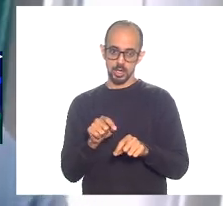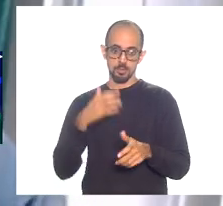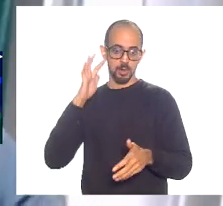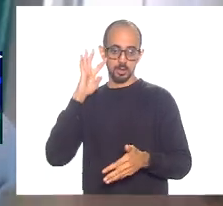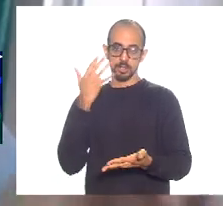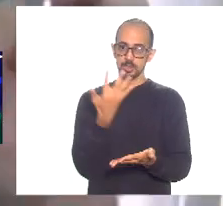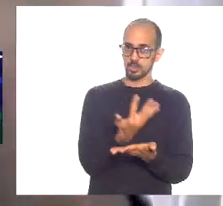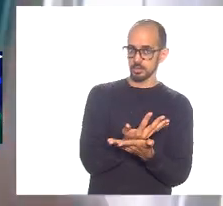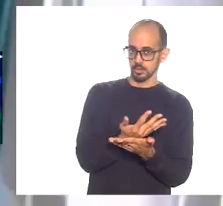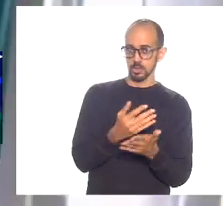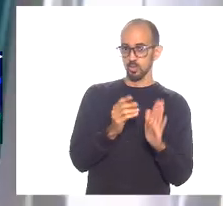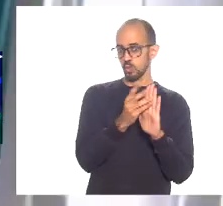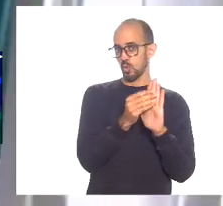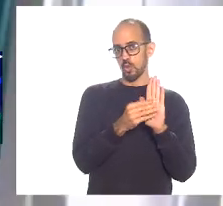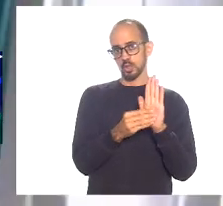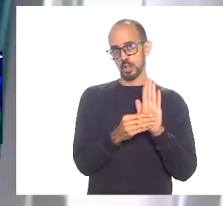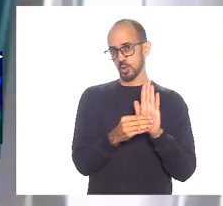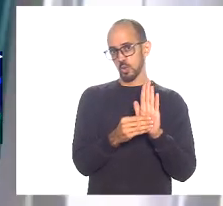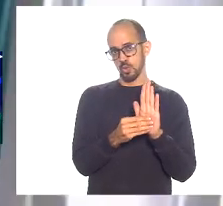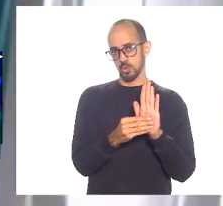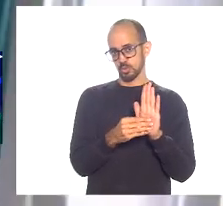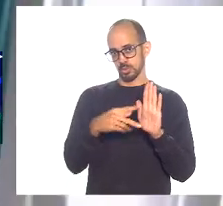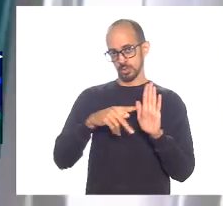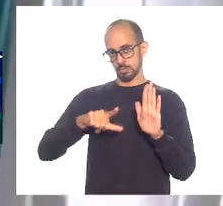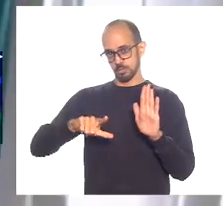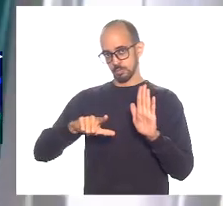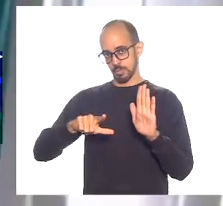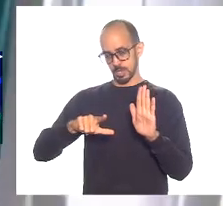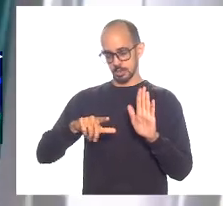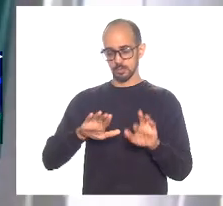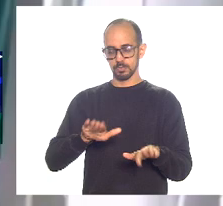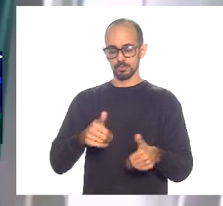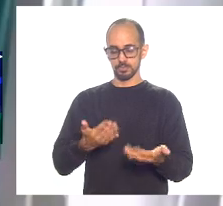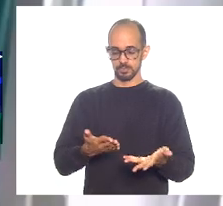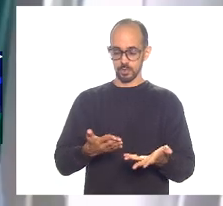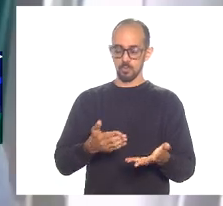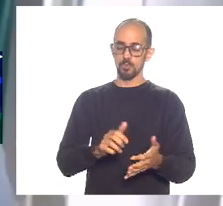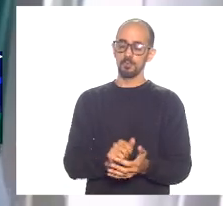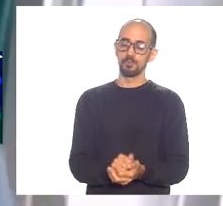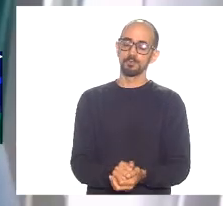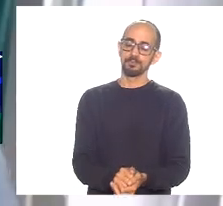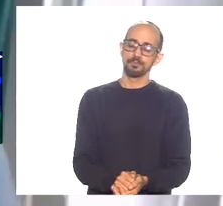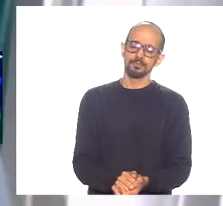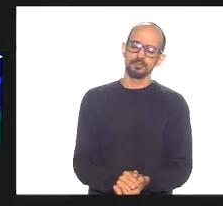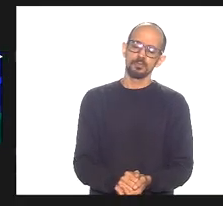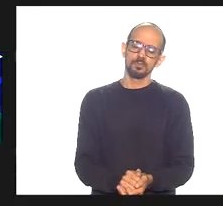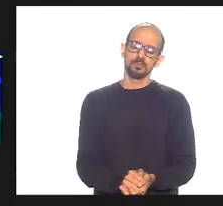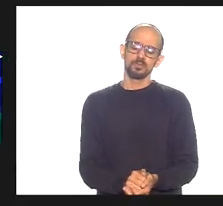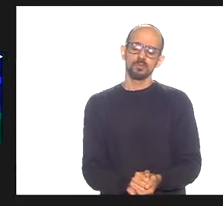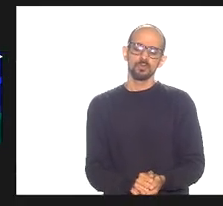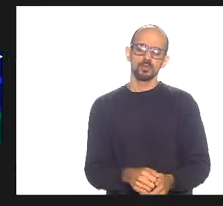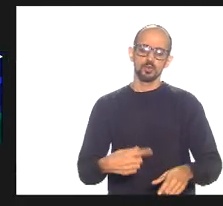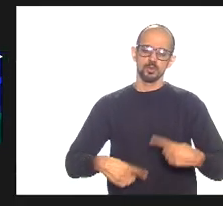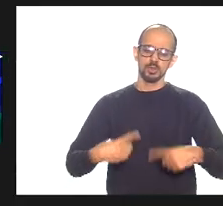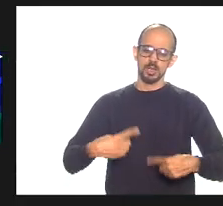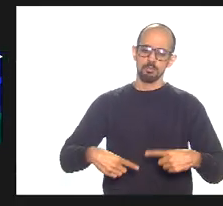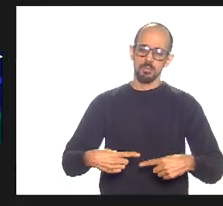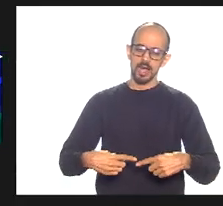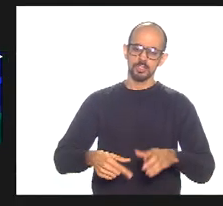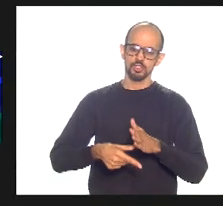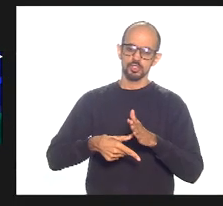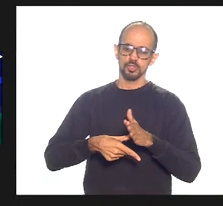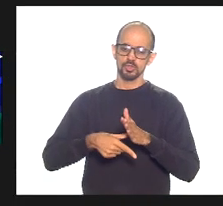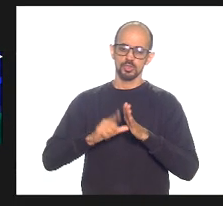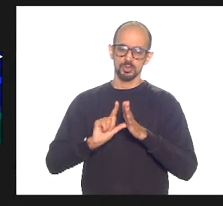é sobre essa matéria é pelo poder legislativo isso dito eu quero dizer o seguinte o debate nesses